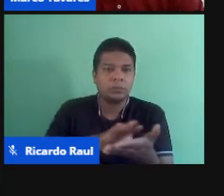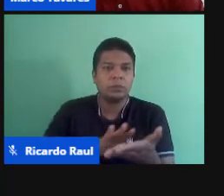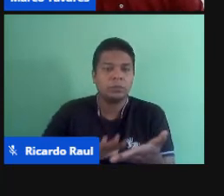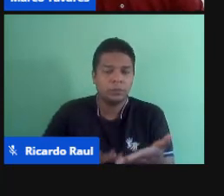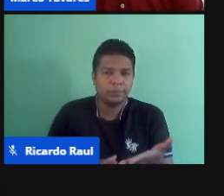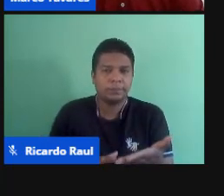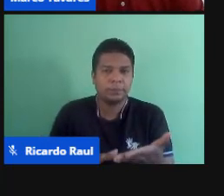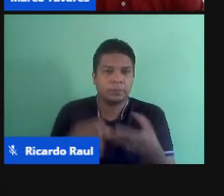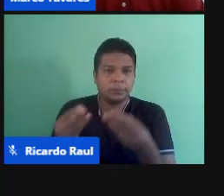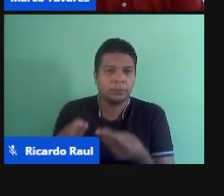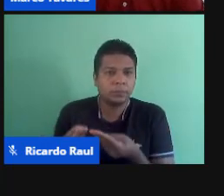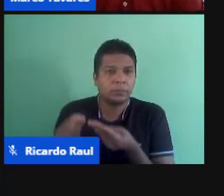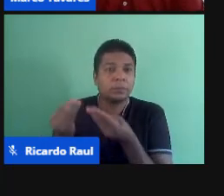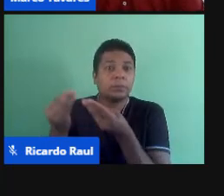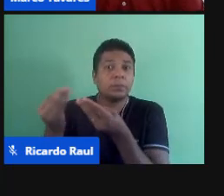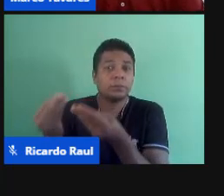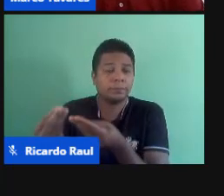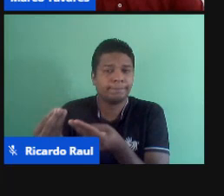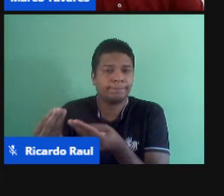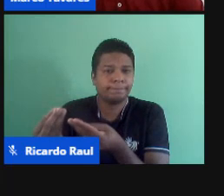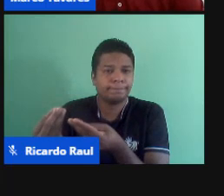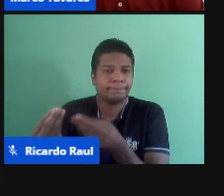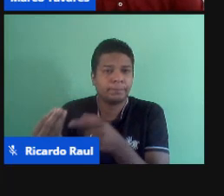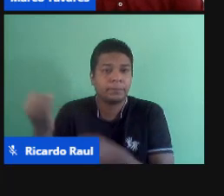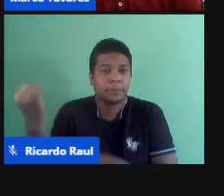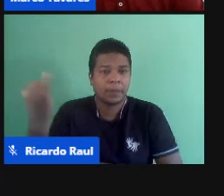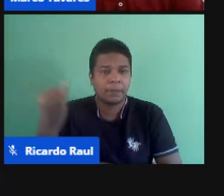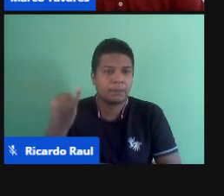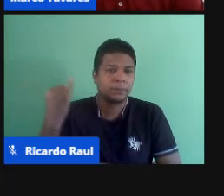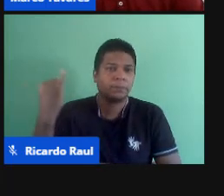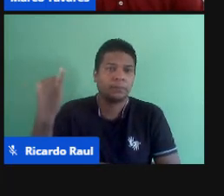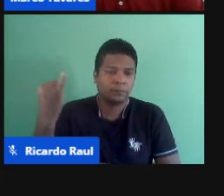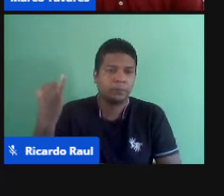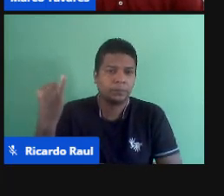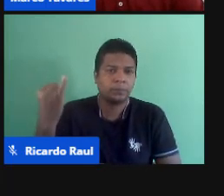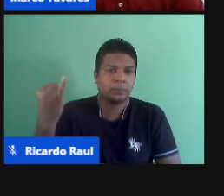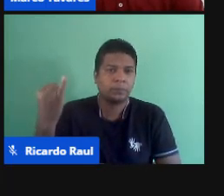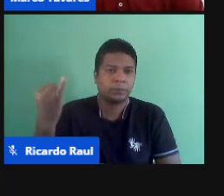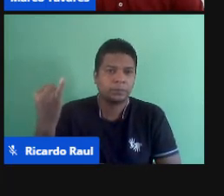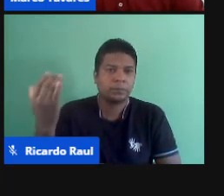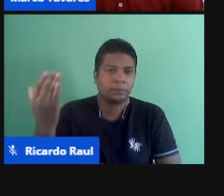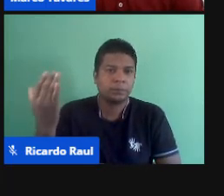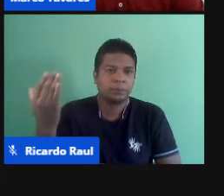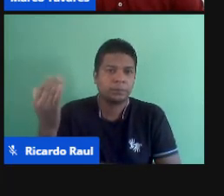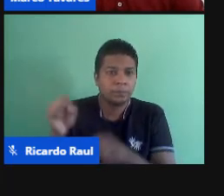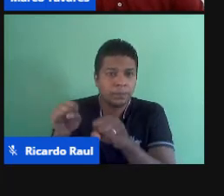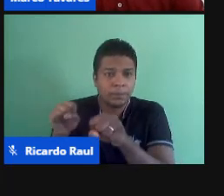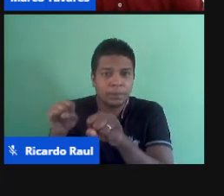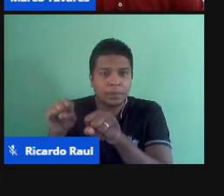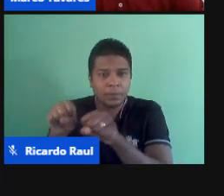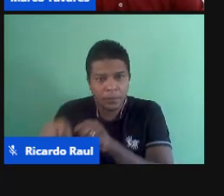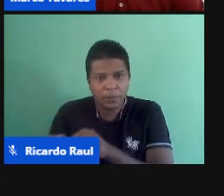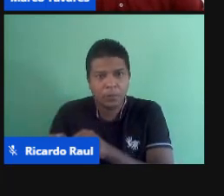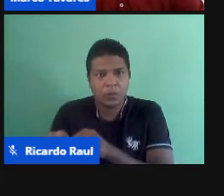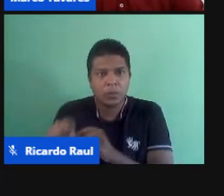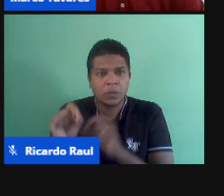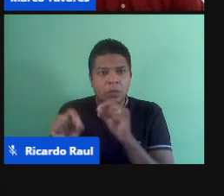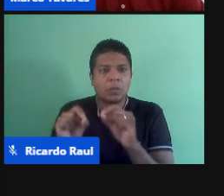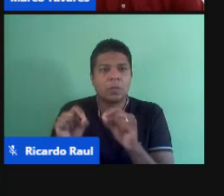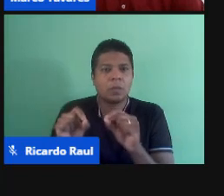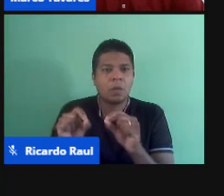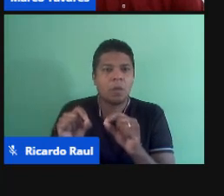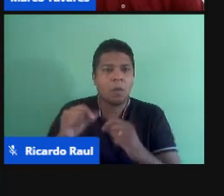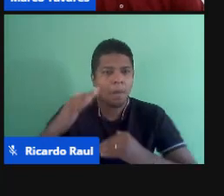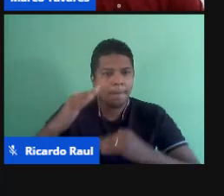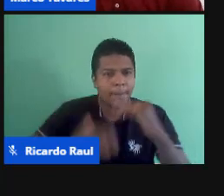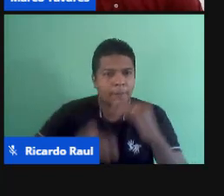estamos oferecendo e, principalmente, a gente formalizar o que o profissional de educação